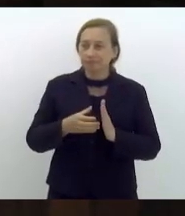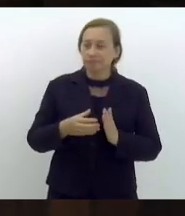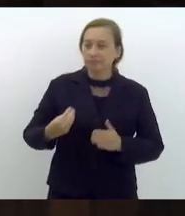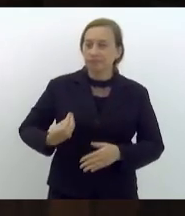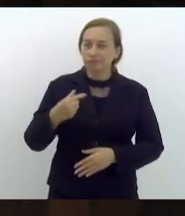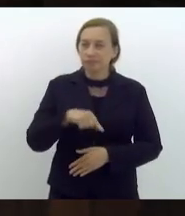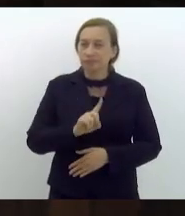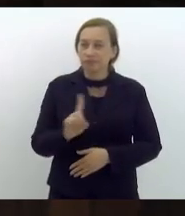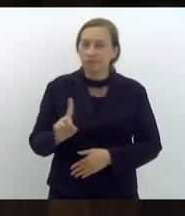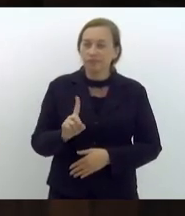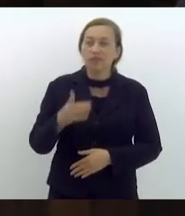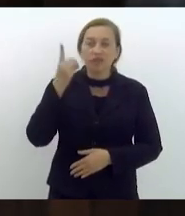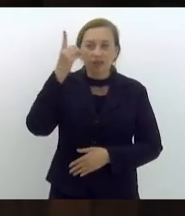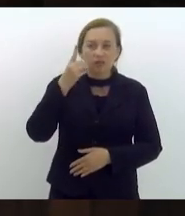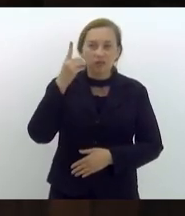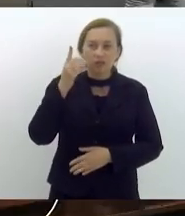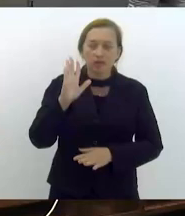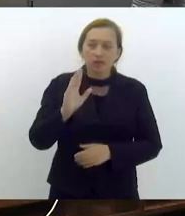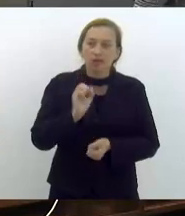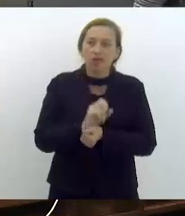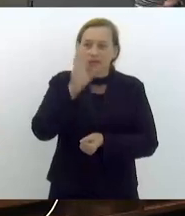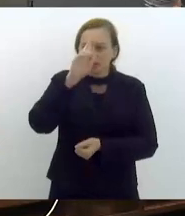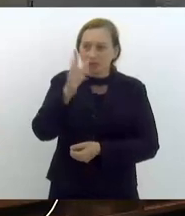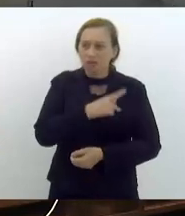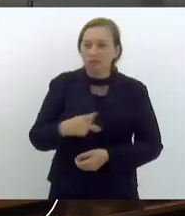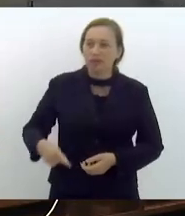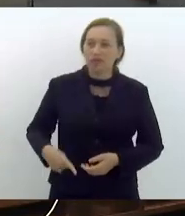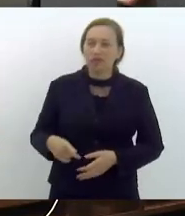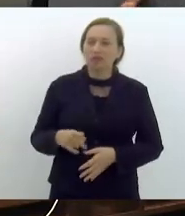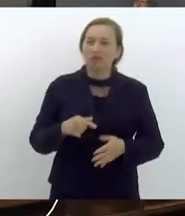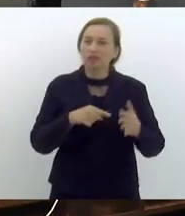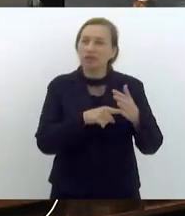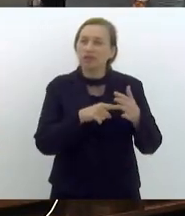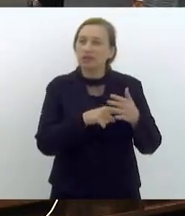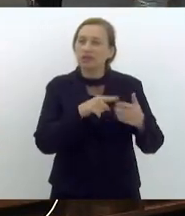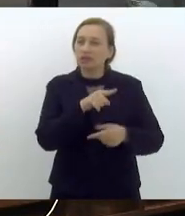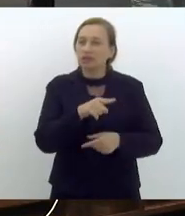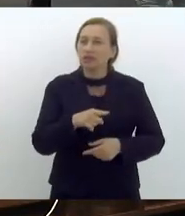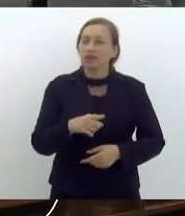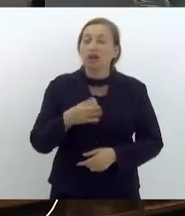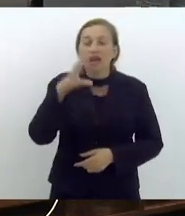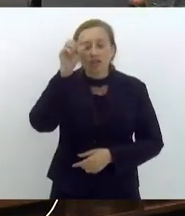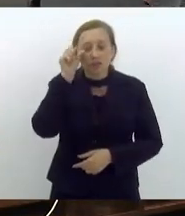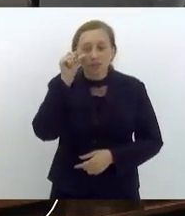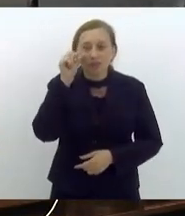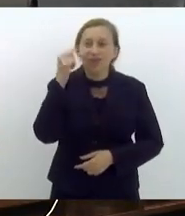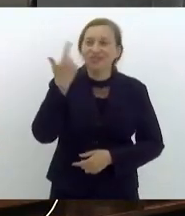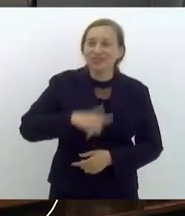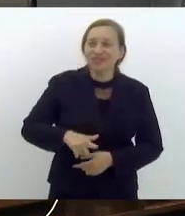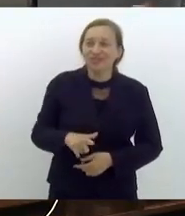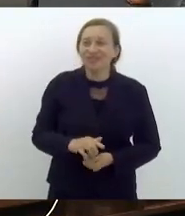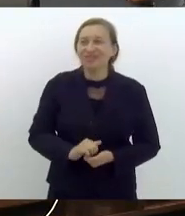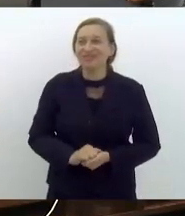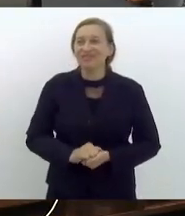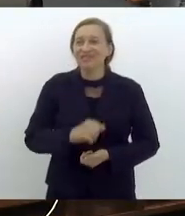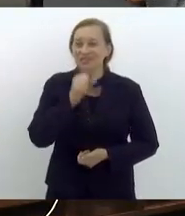presente a senhora Presidente ele dormiu de novo